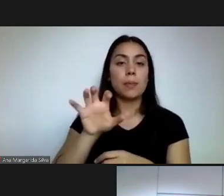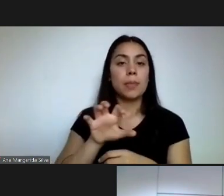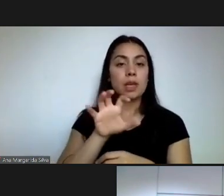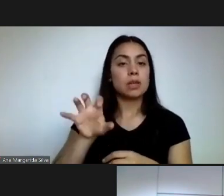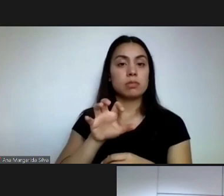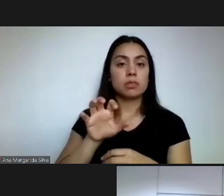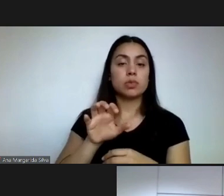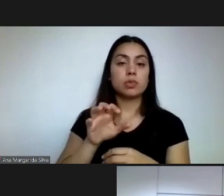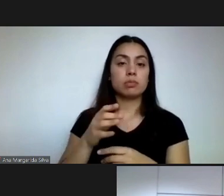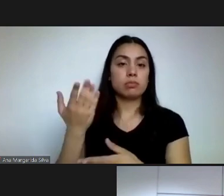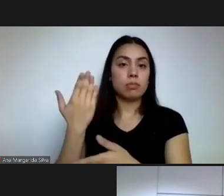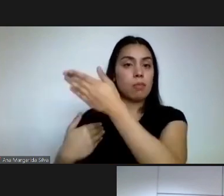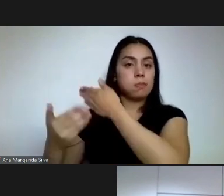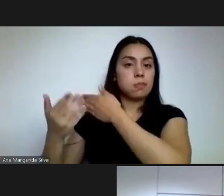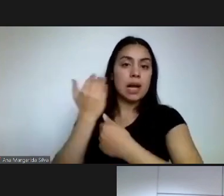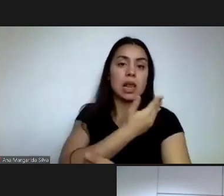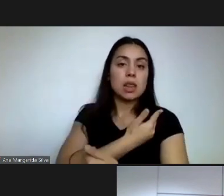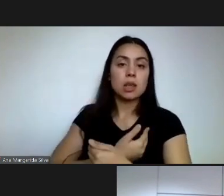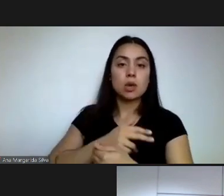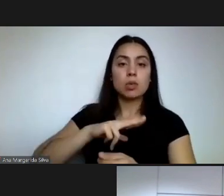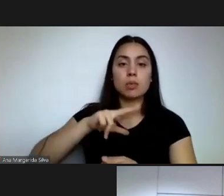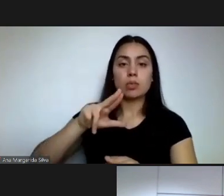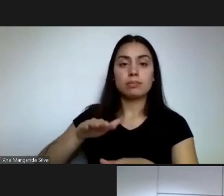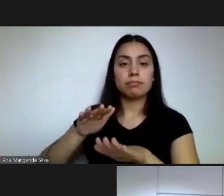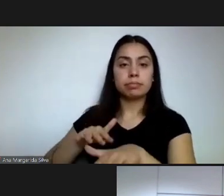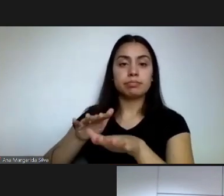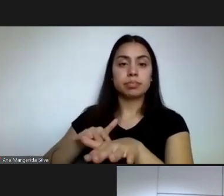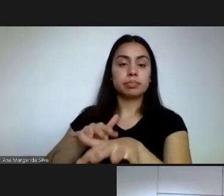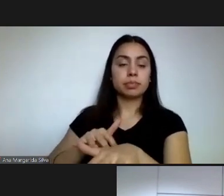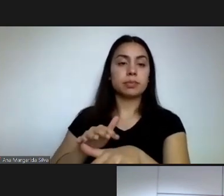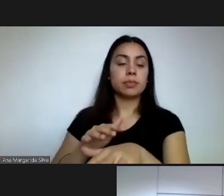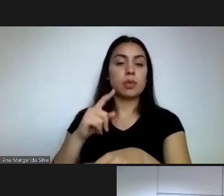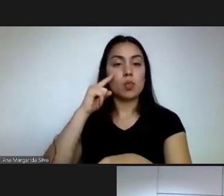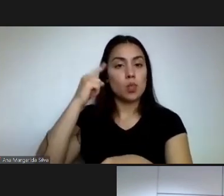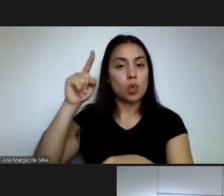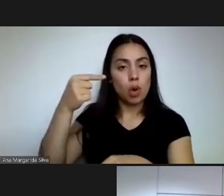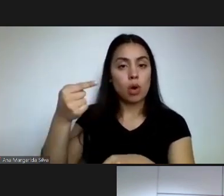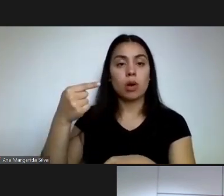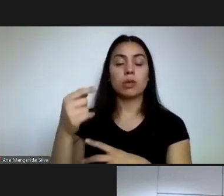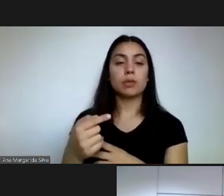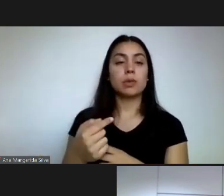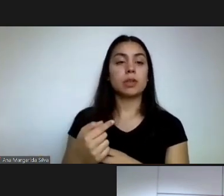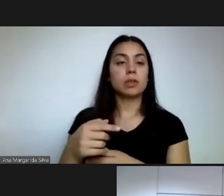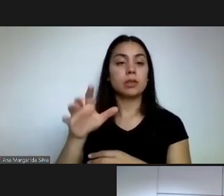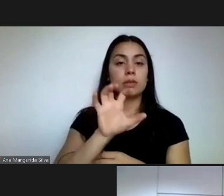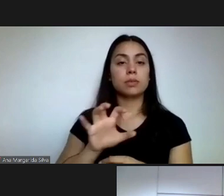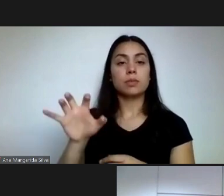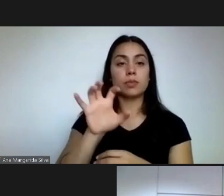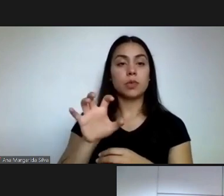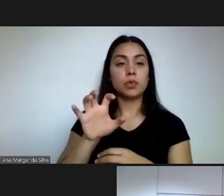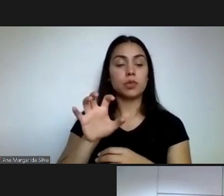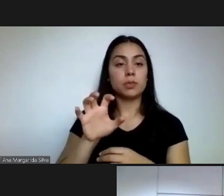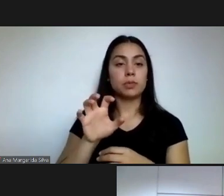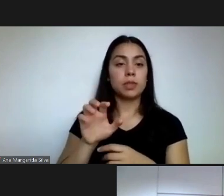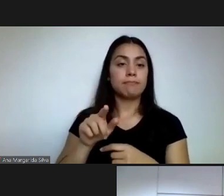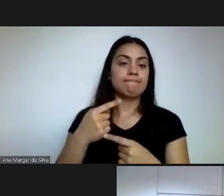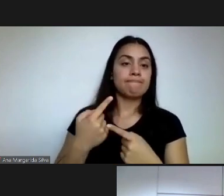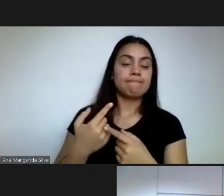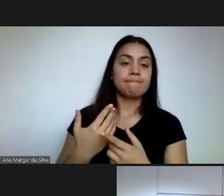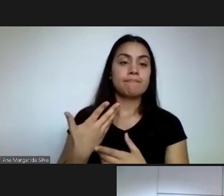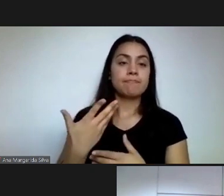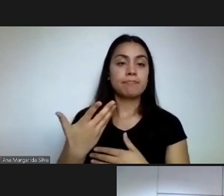e colonizados pelo território português, outras referências relativamente à história e à cultura daqueles territórios, não é?